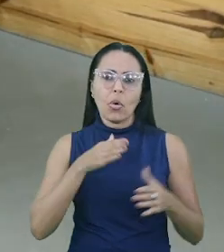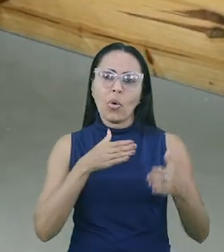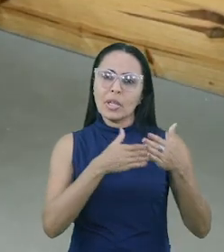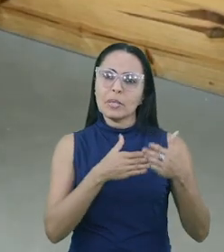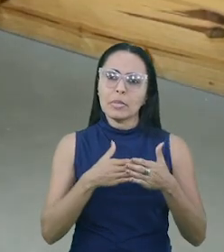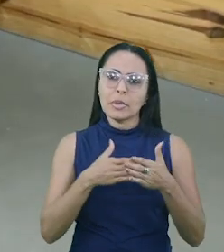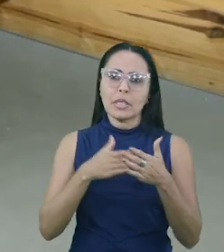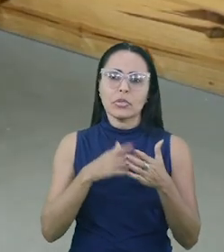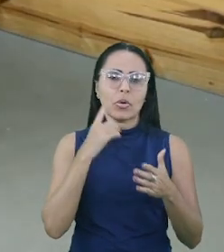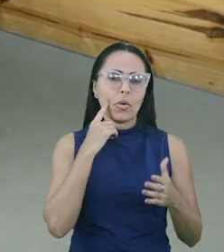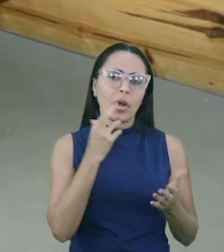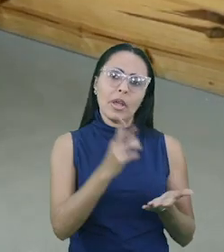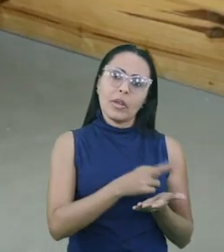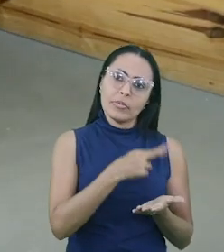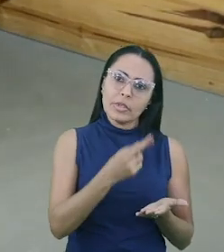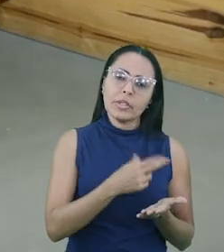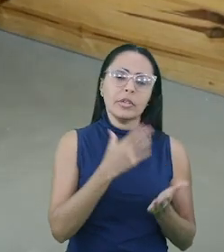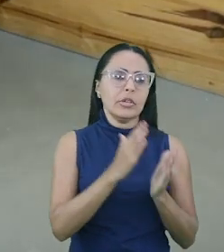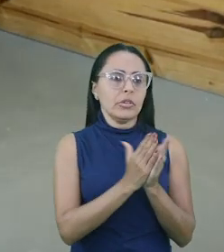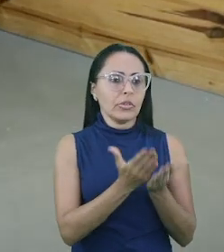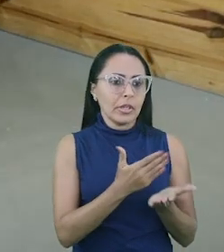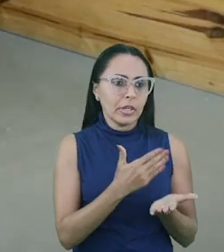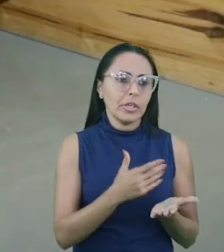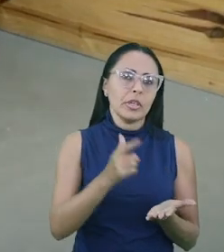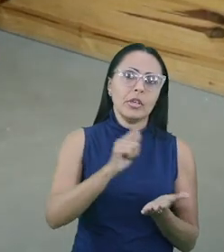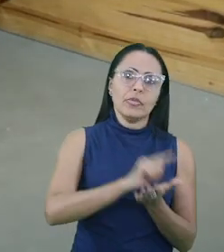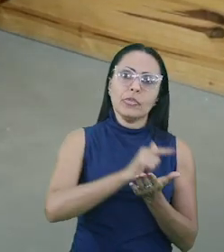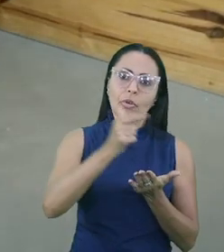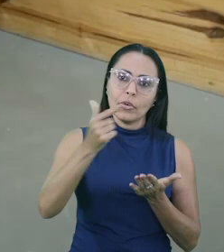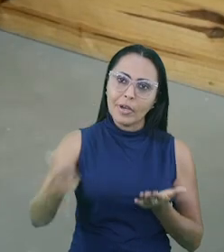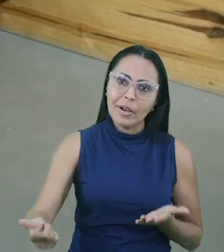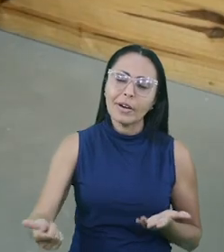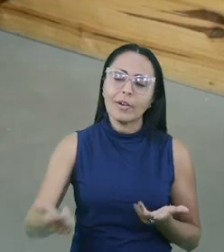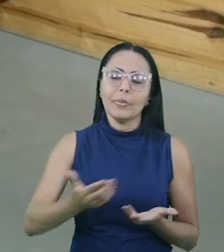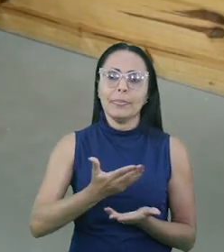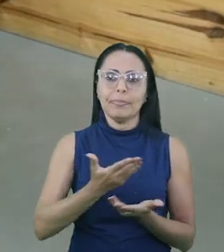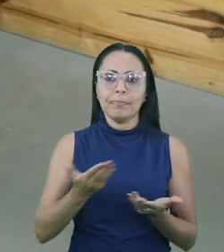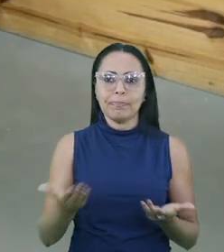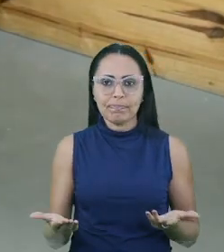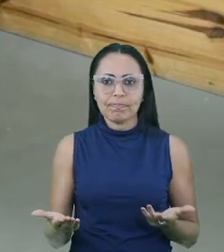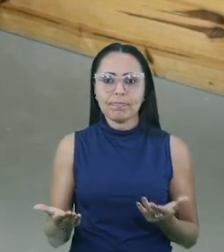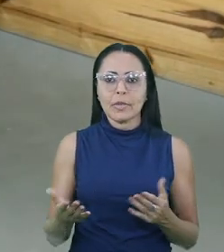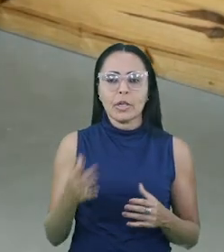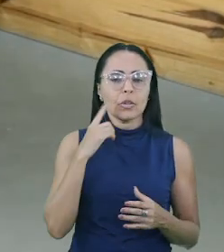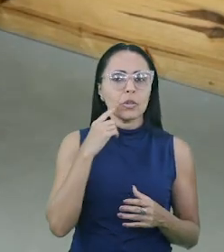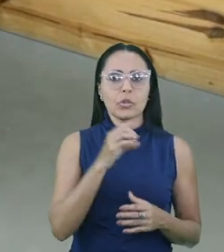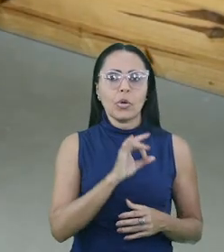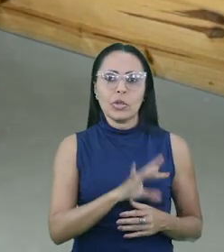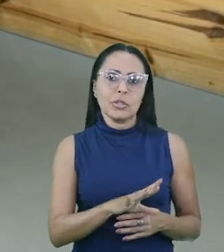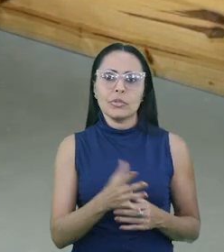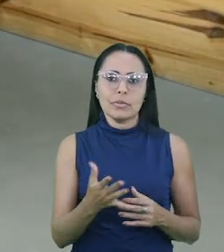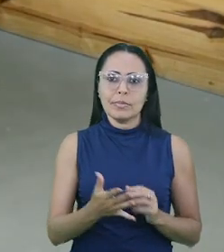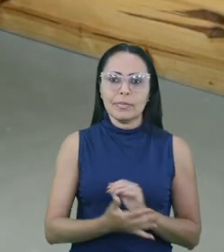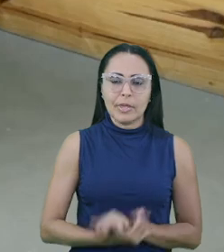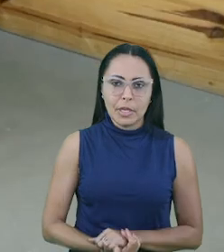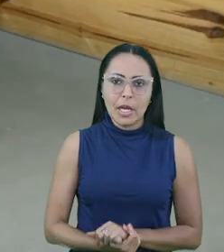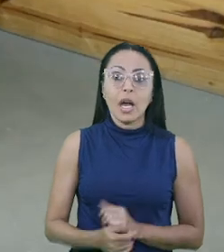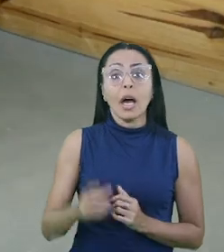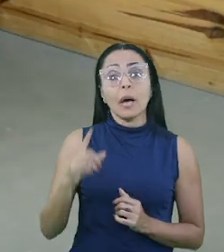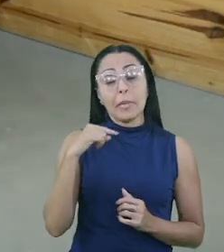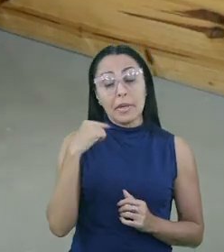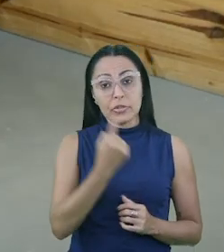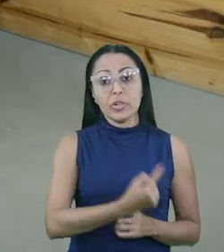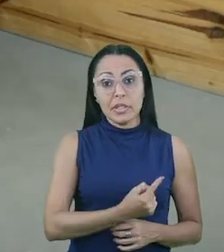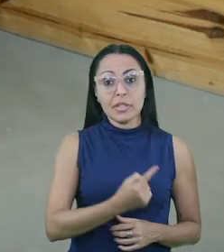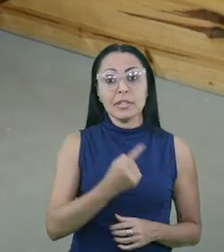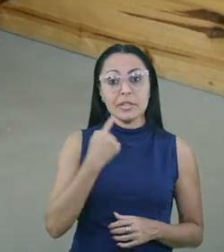livro, revista, enfim, jornal, esses materiais impressos da mídia de massa mesmo, né? Mas a gente sabe